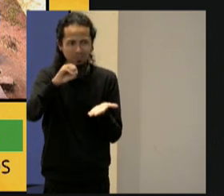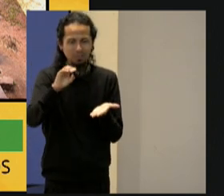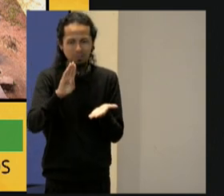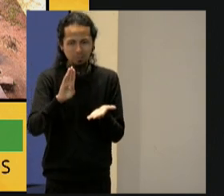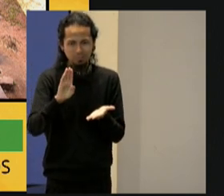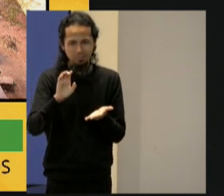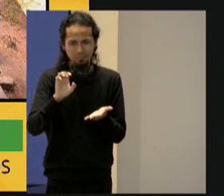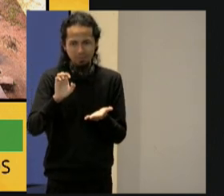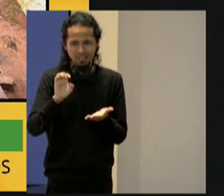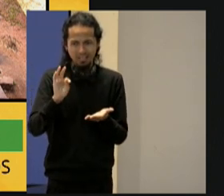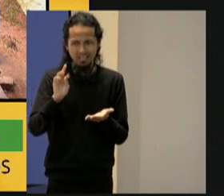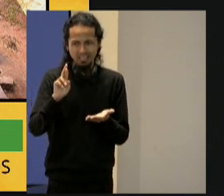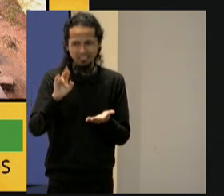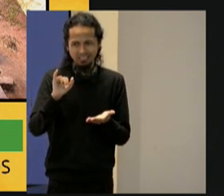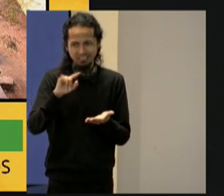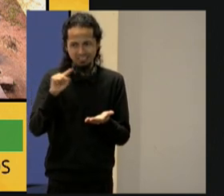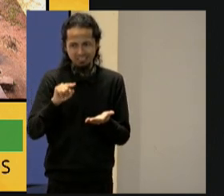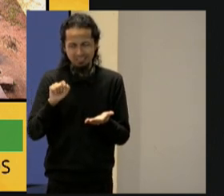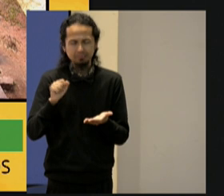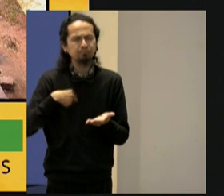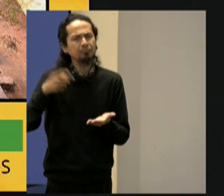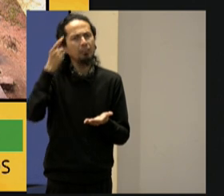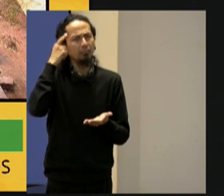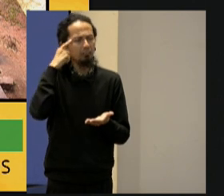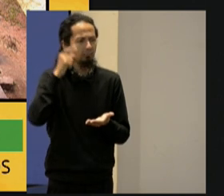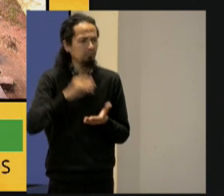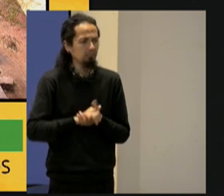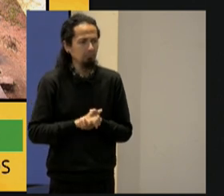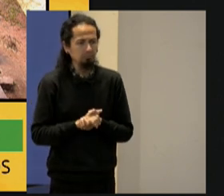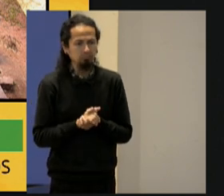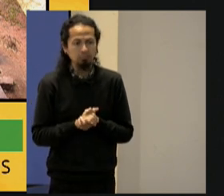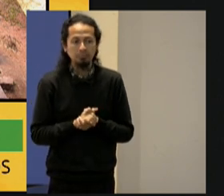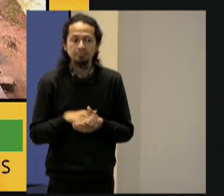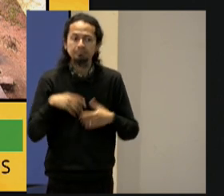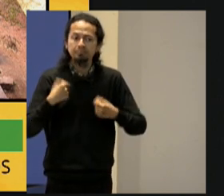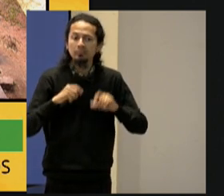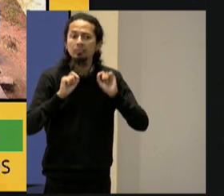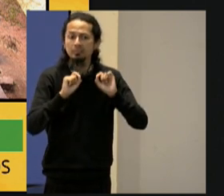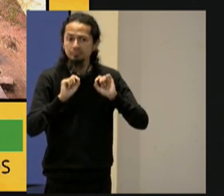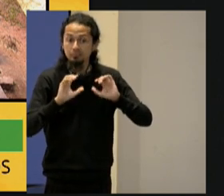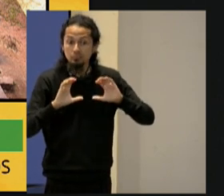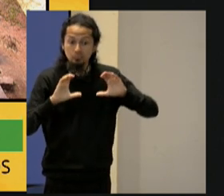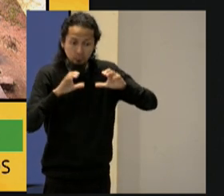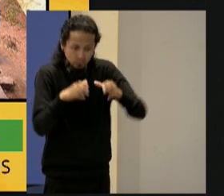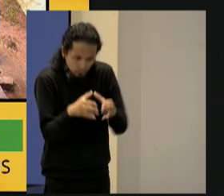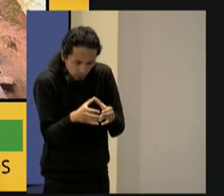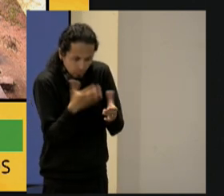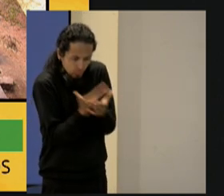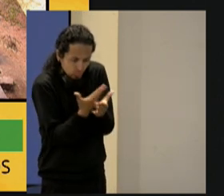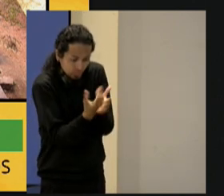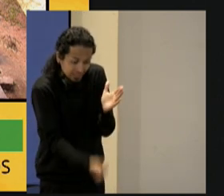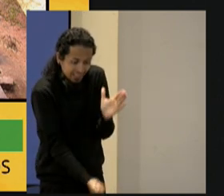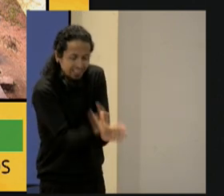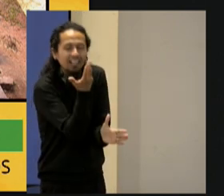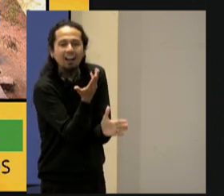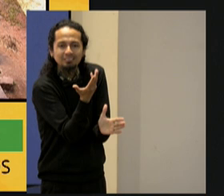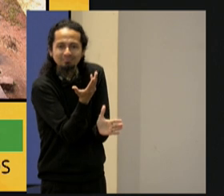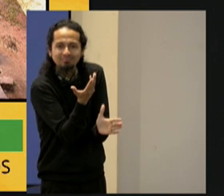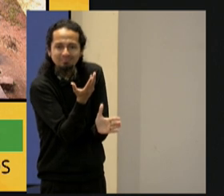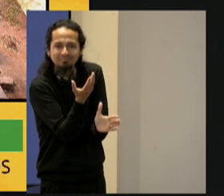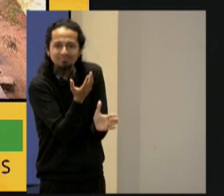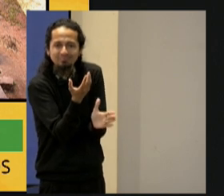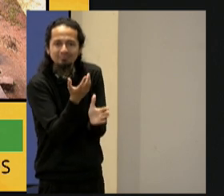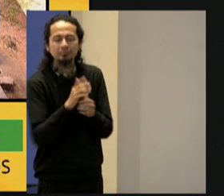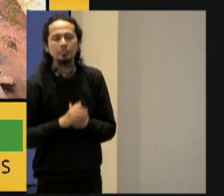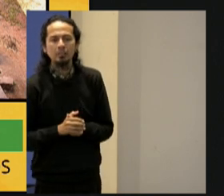uma necessidade da gente construir um grupo de estudos. Porque a gente tem as nossas formações, mas a gente pensar a